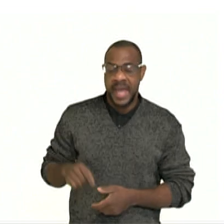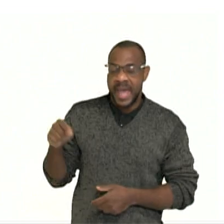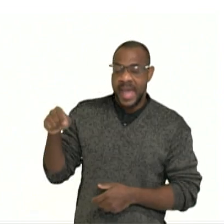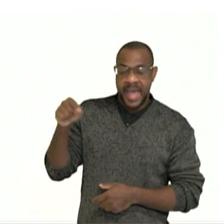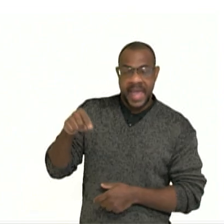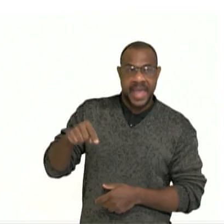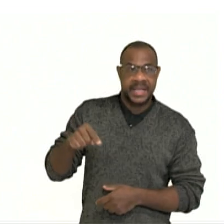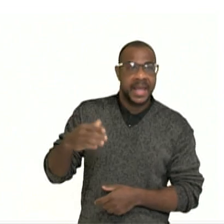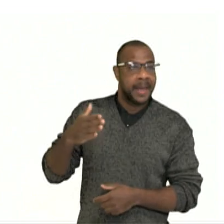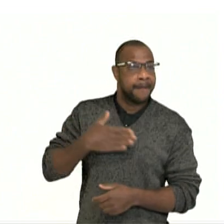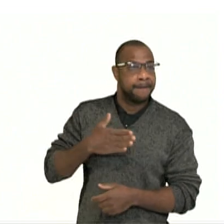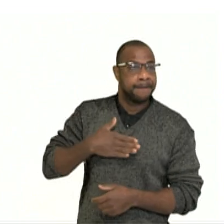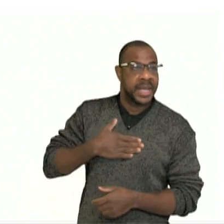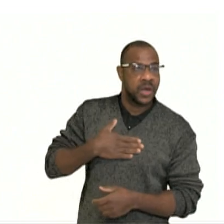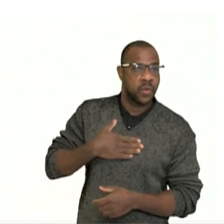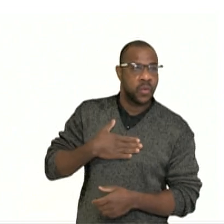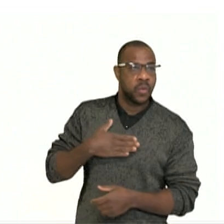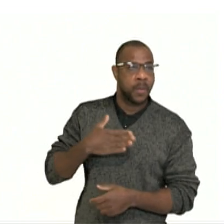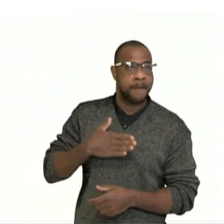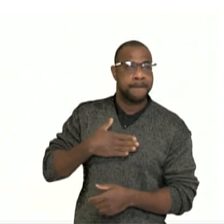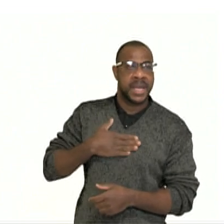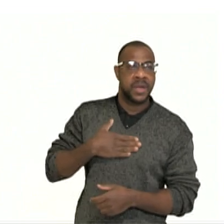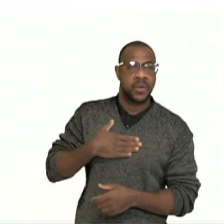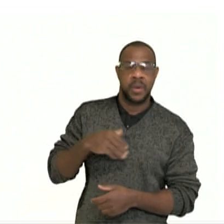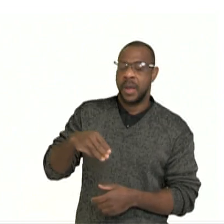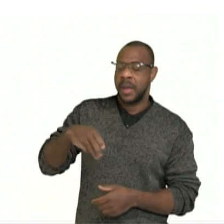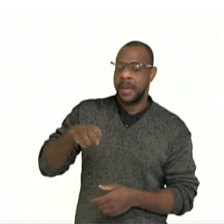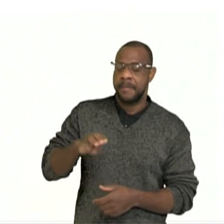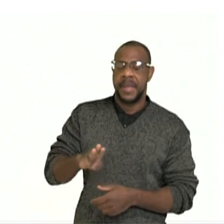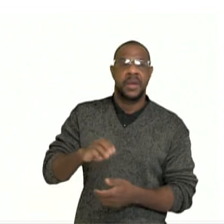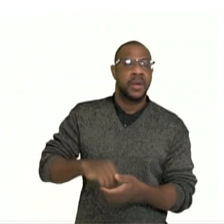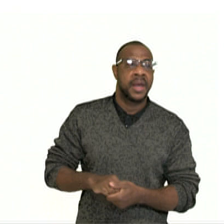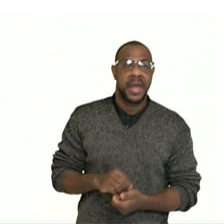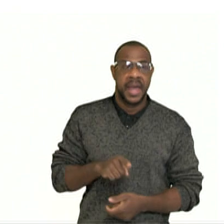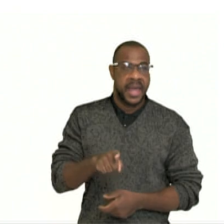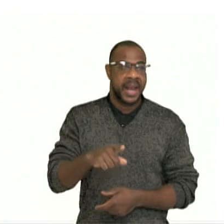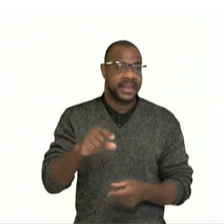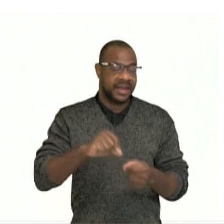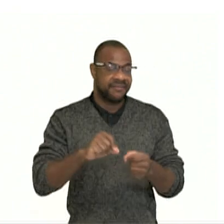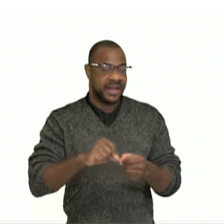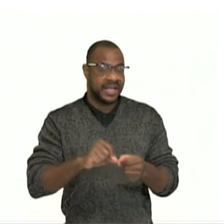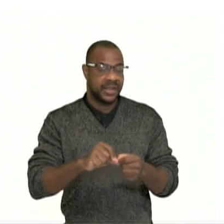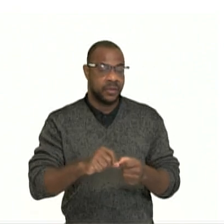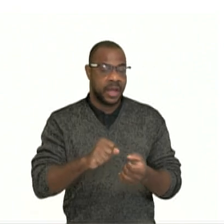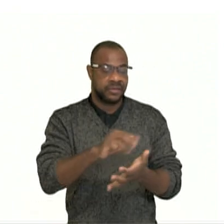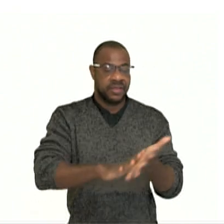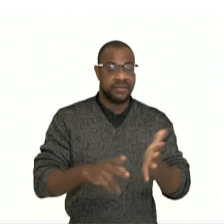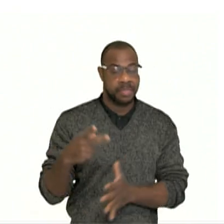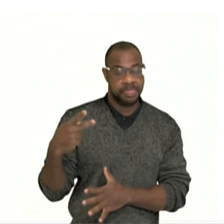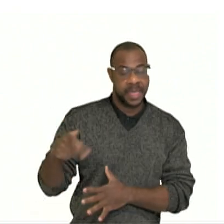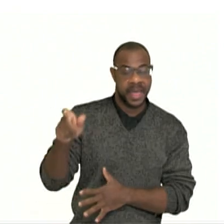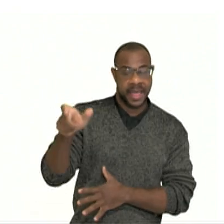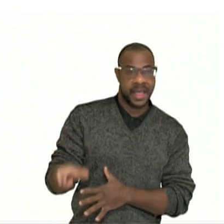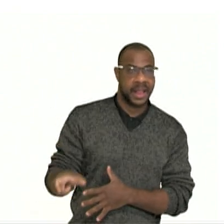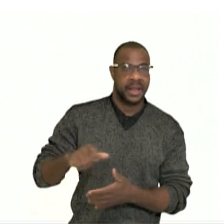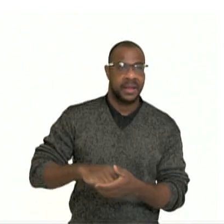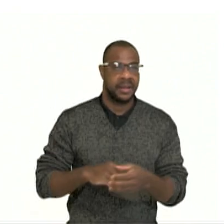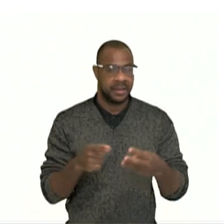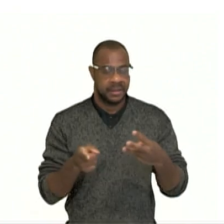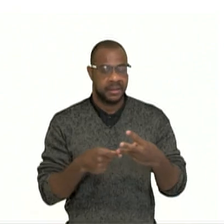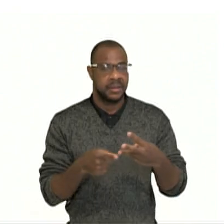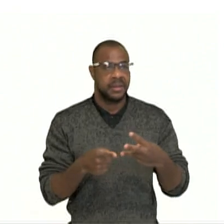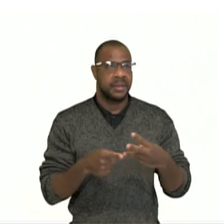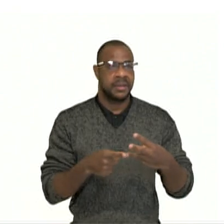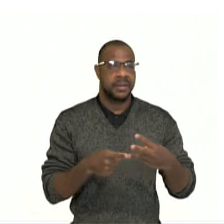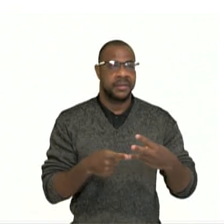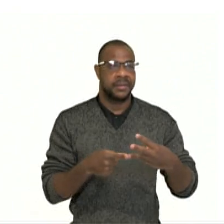meu livro. She's doing her homework. Ela está fazendo a tarefa dela. E that boy is asking